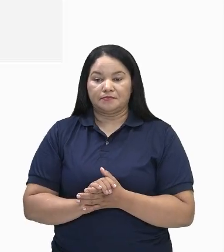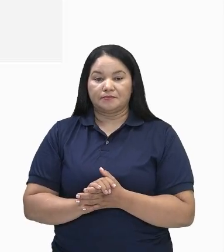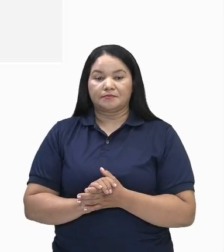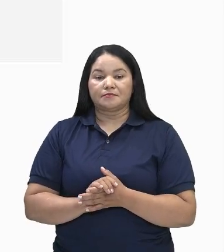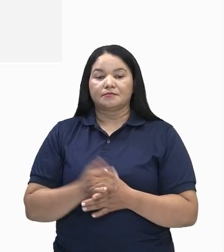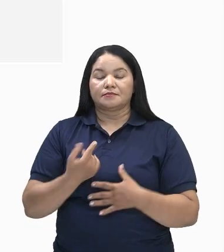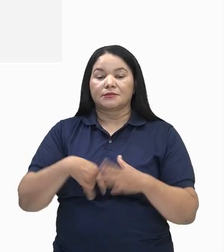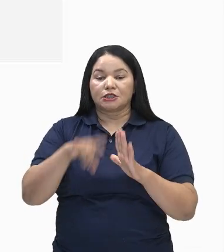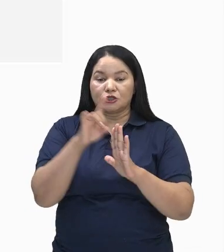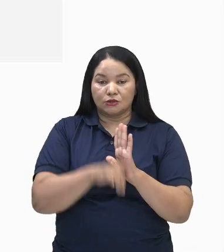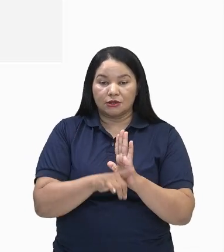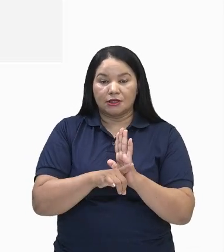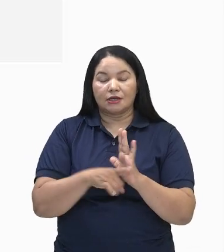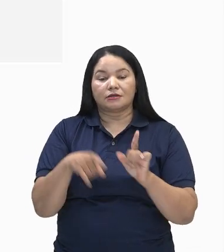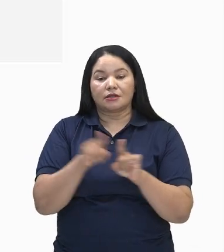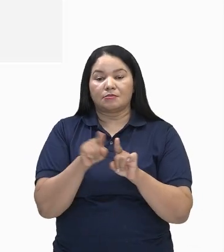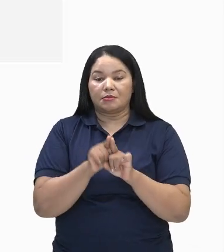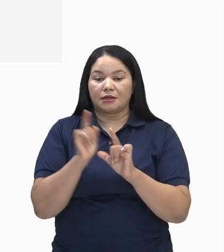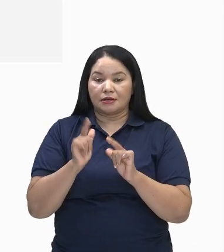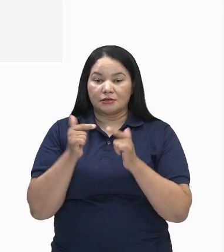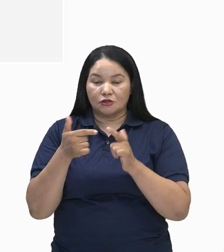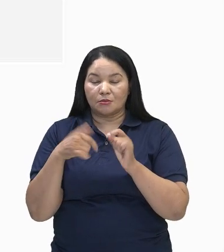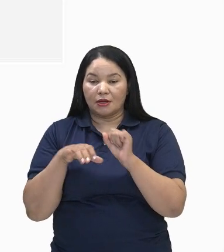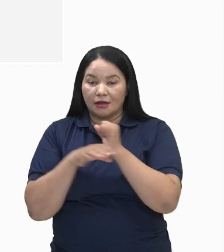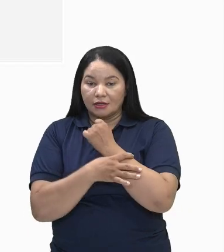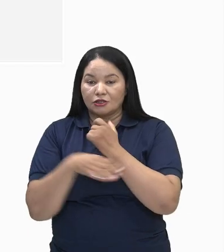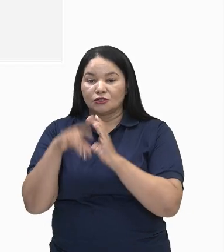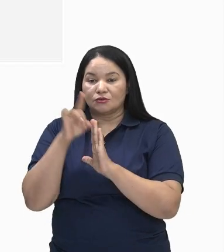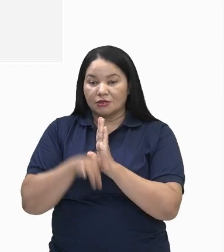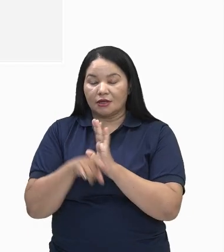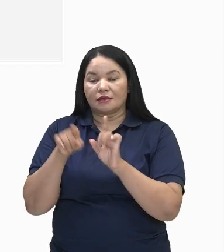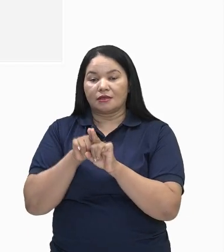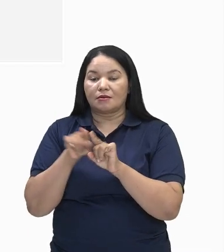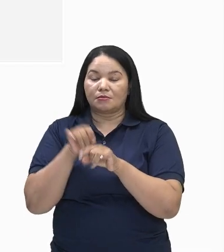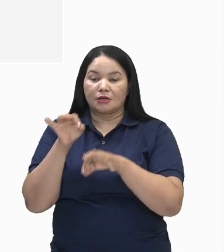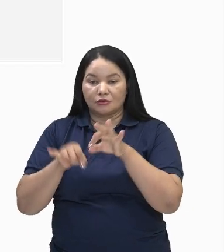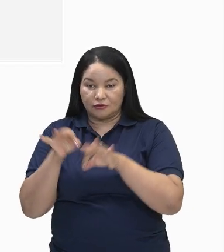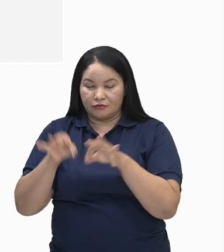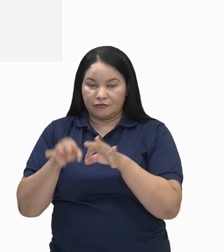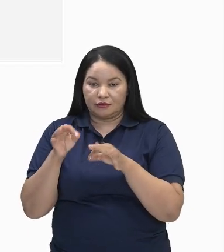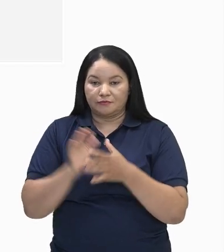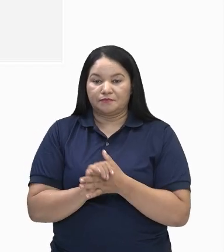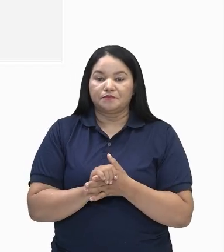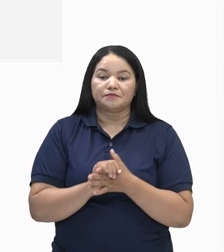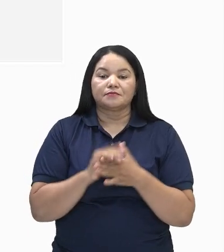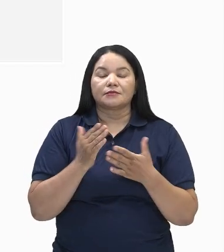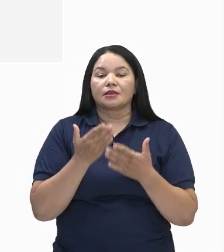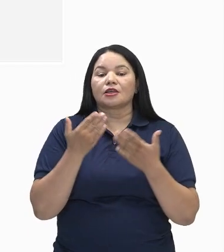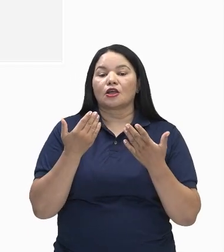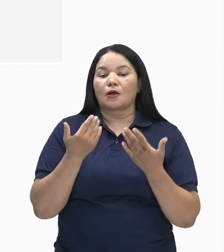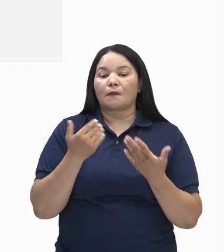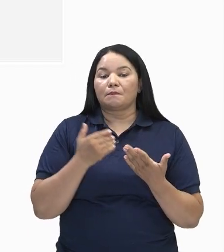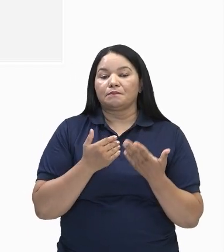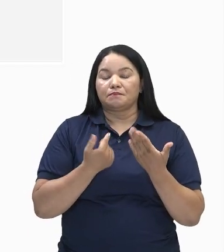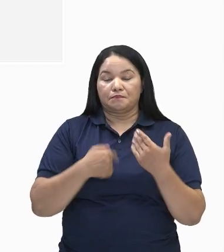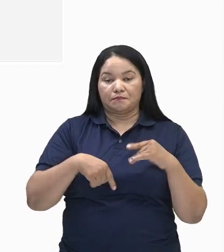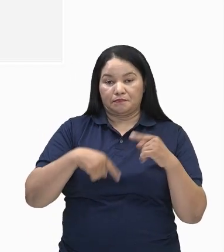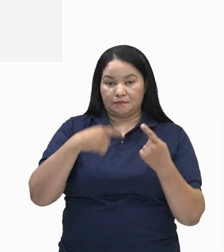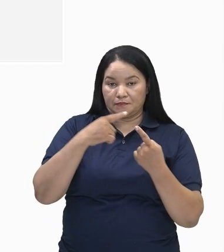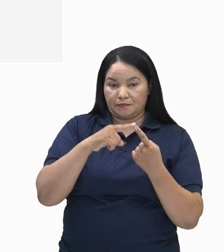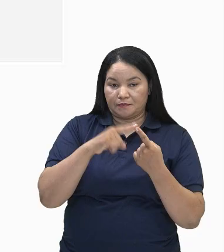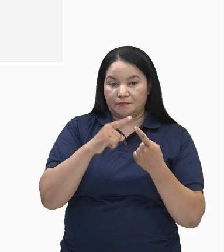que é direito, ações para garantir o direito e a justificativa. Então, qual é o